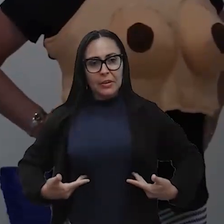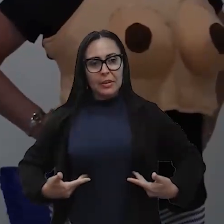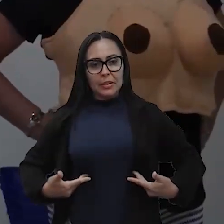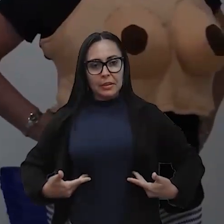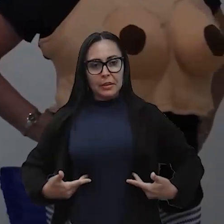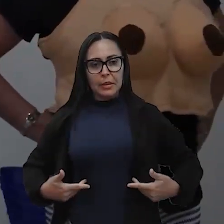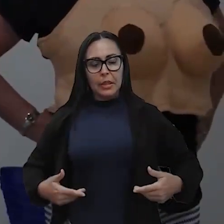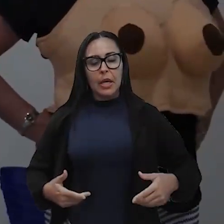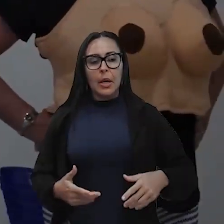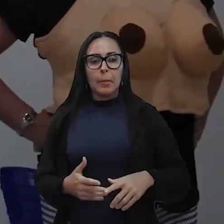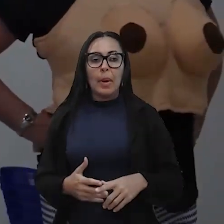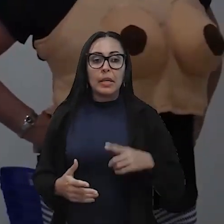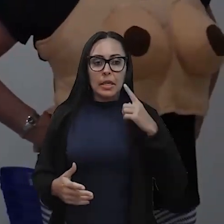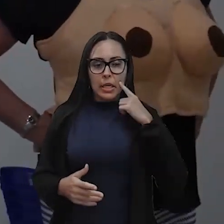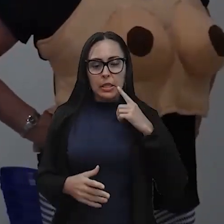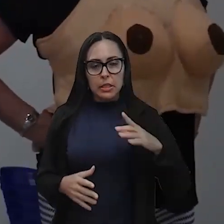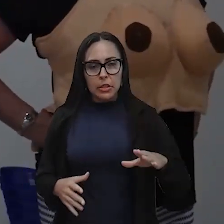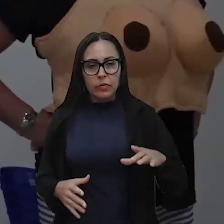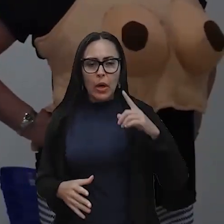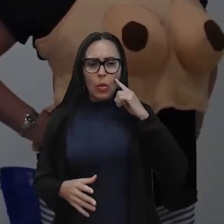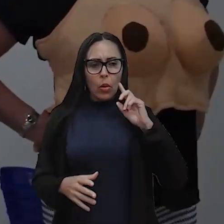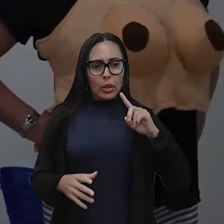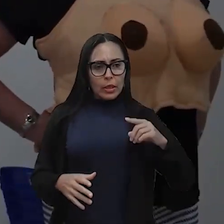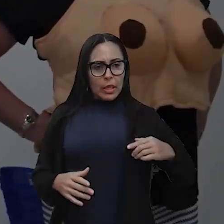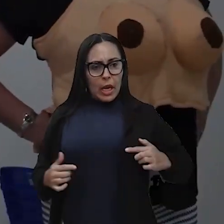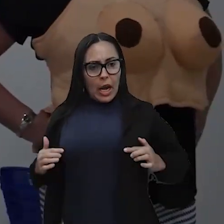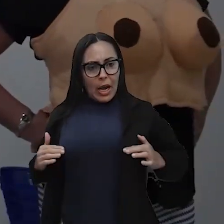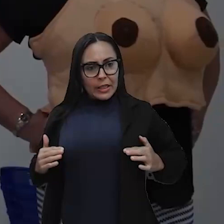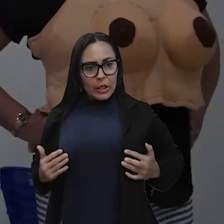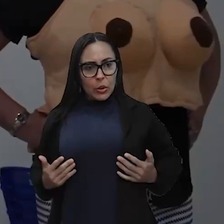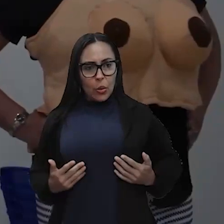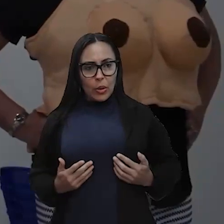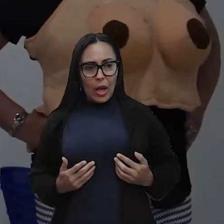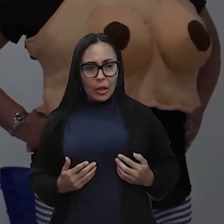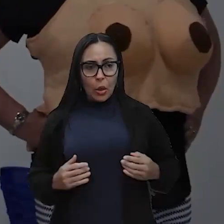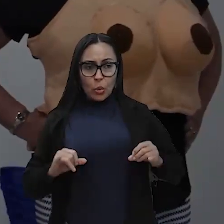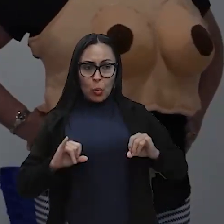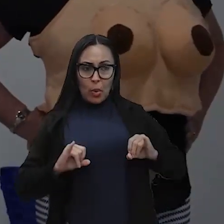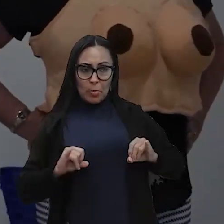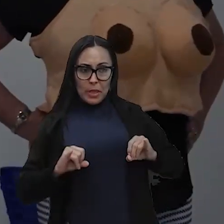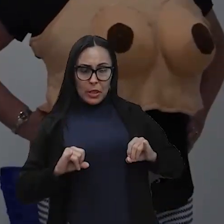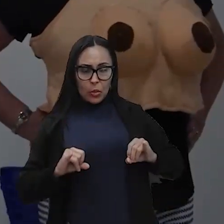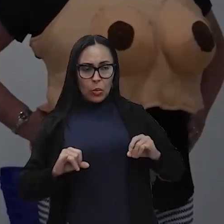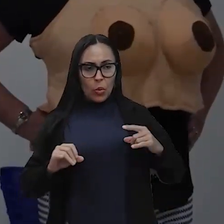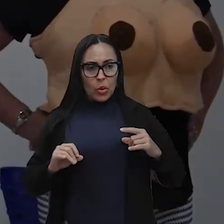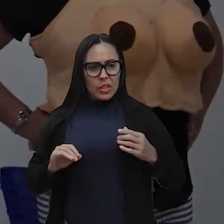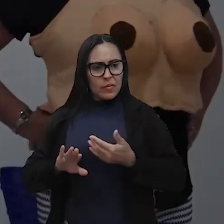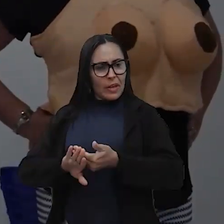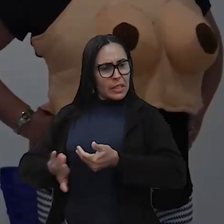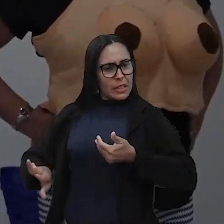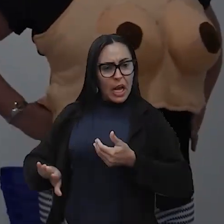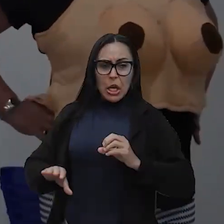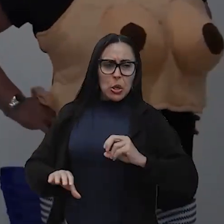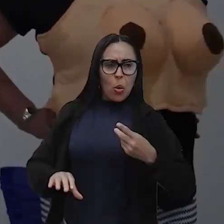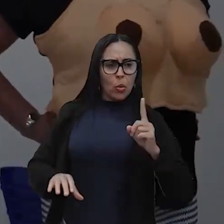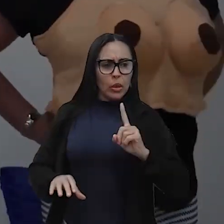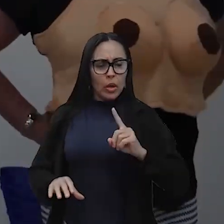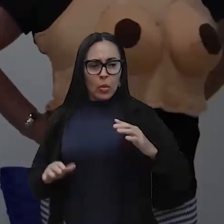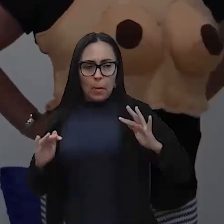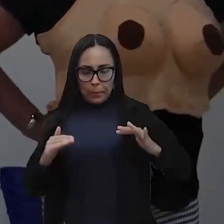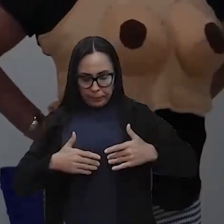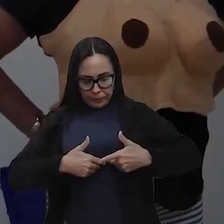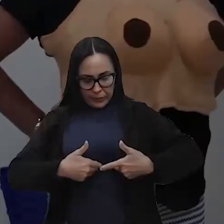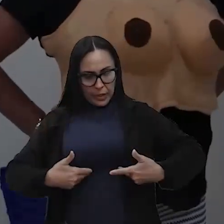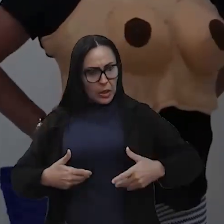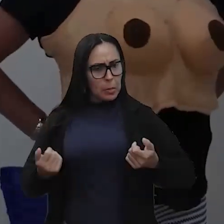gente, esquece isso, vamos dar uma olhadinha na questão do mamilo, se vai desprender ou não. Se desprendeu, tá tranquilo, beleza, isso aí você não precisa estar fazendo. Aqui a gente